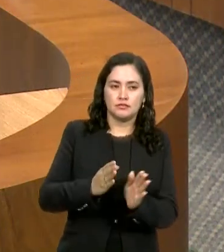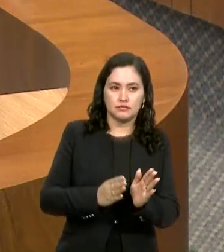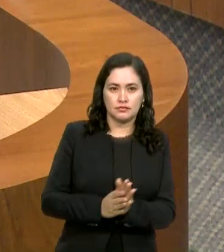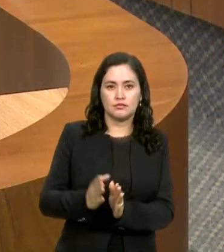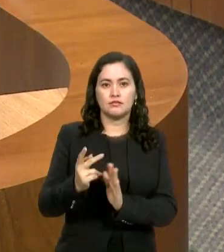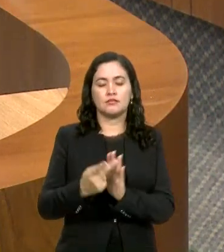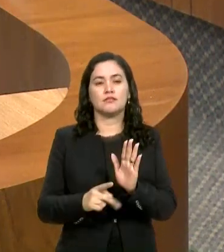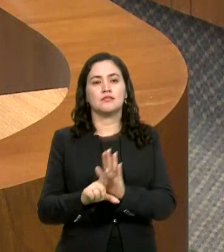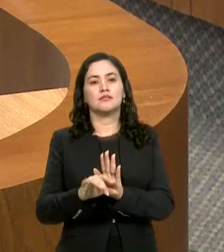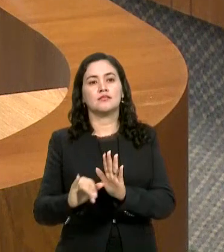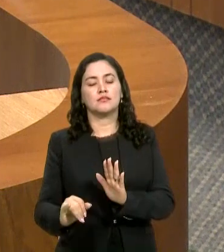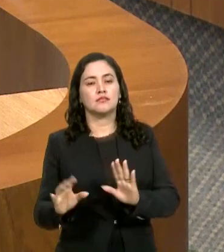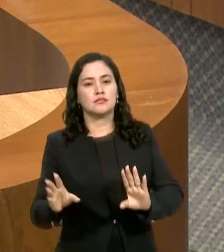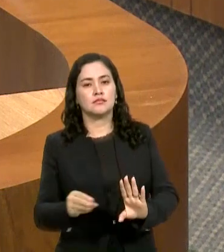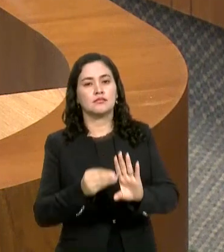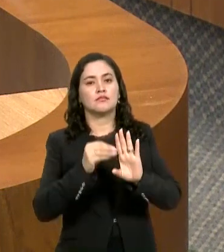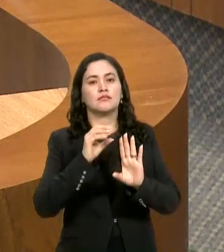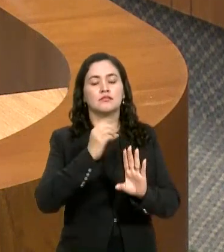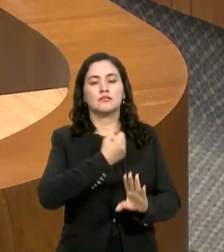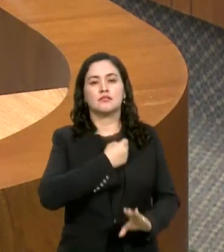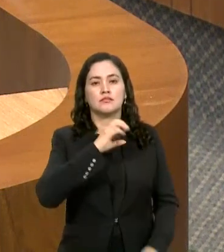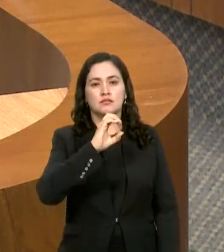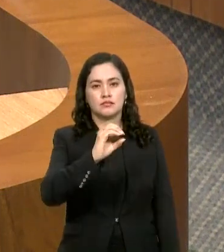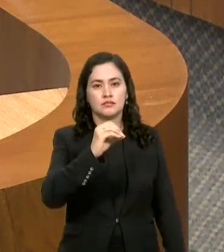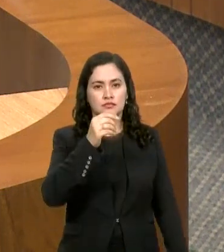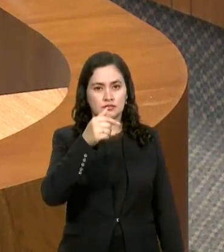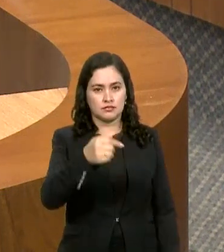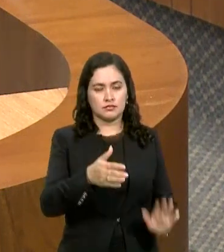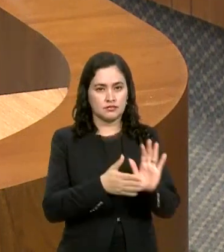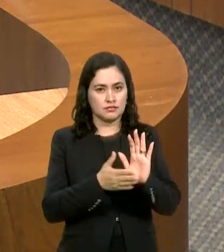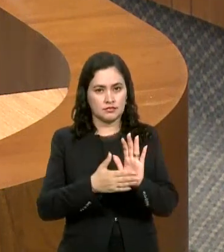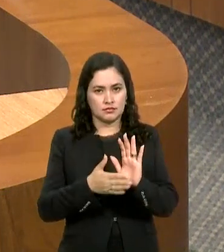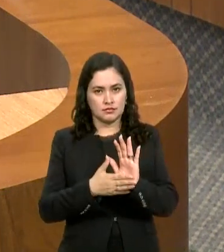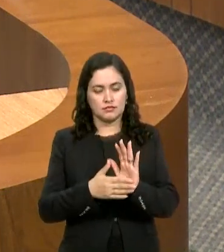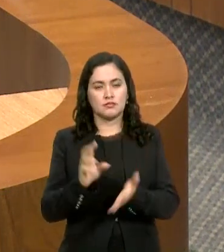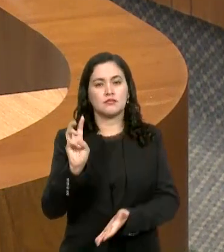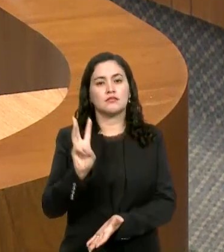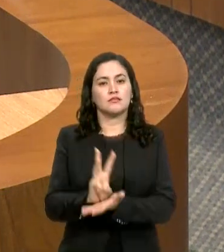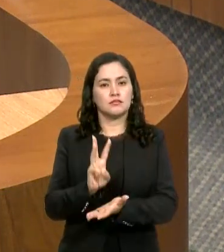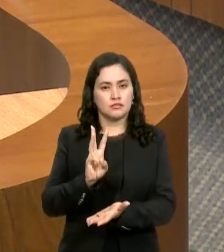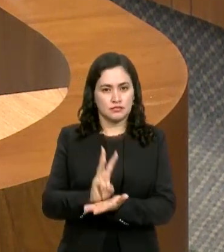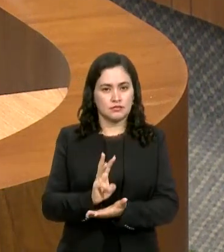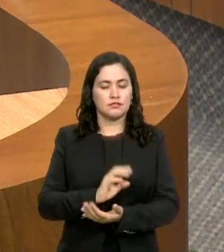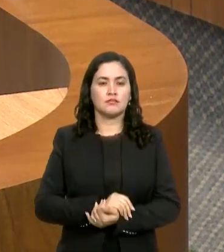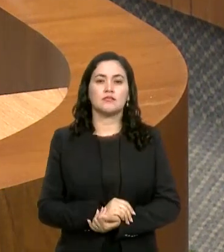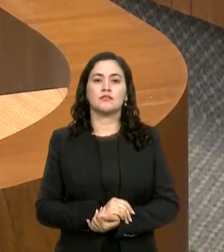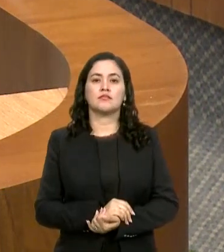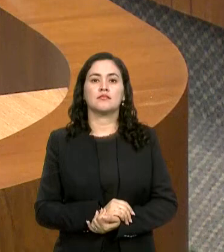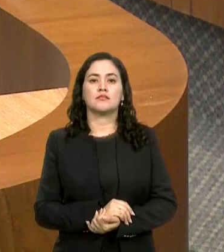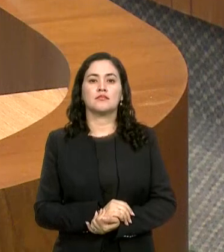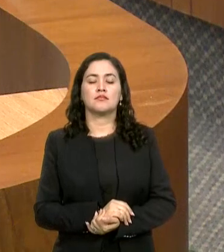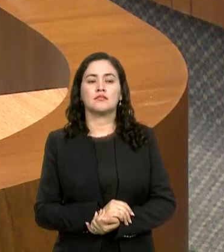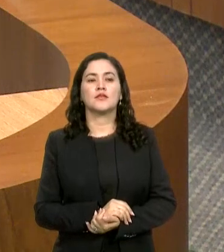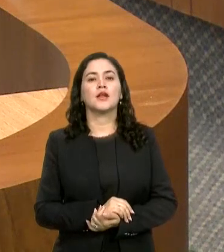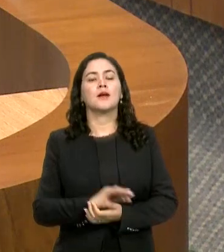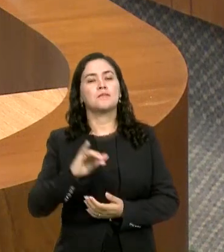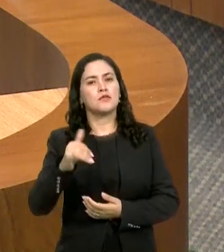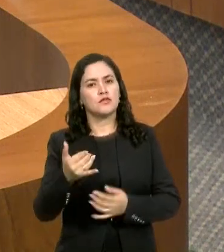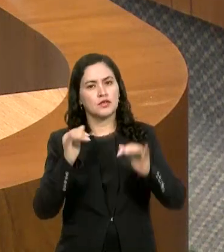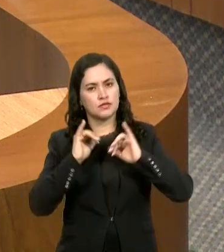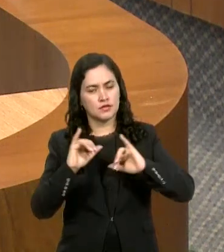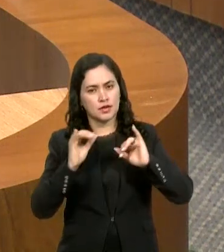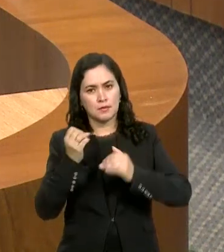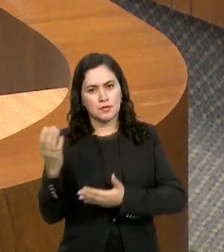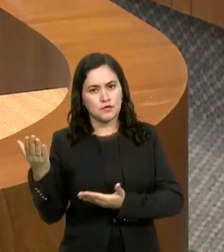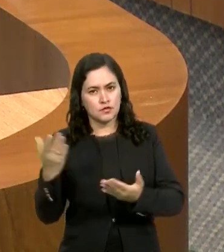número 007, de autoria da Defensoria Pública. E aproveito para cumprimentar todos os defensores públicos que estão hoje na Assembleia